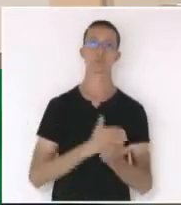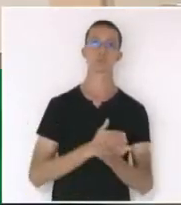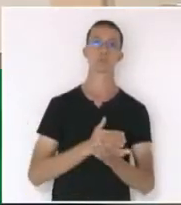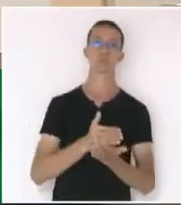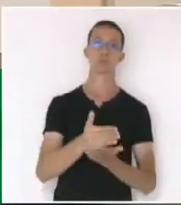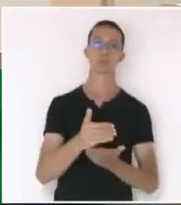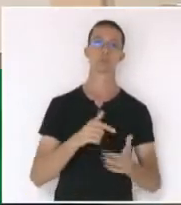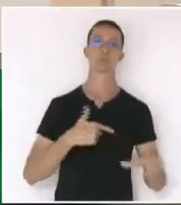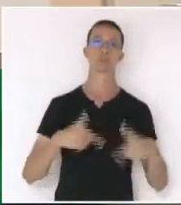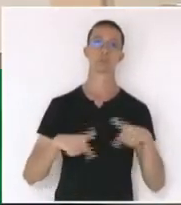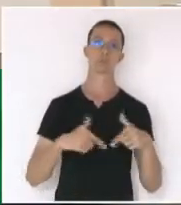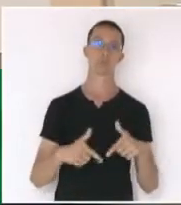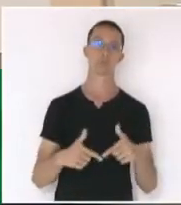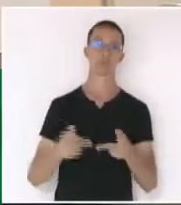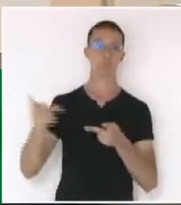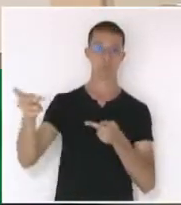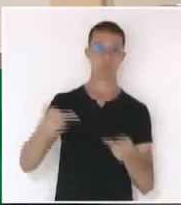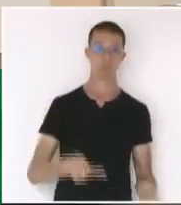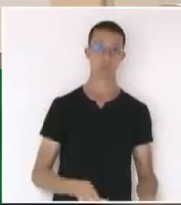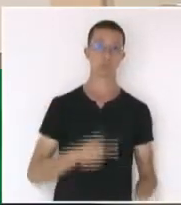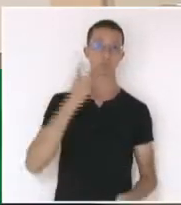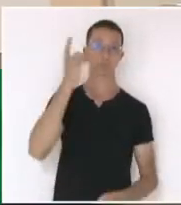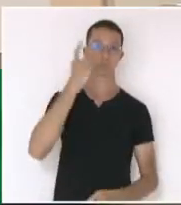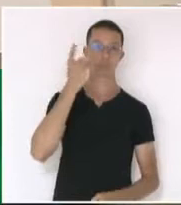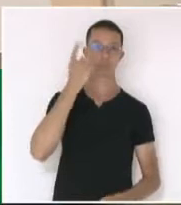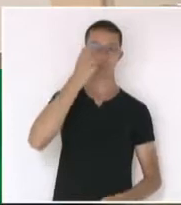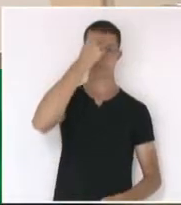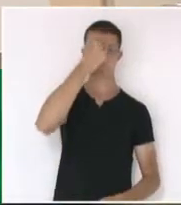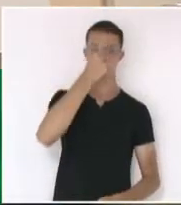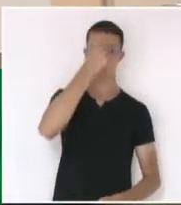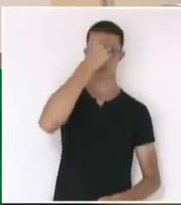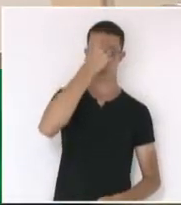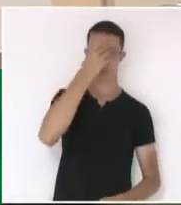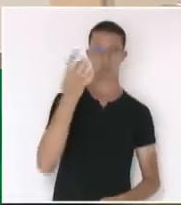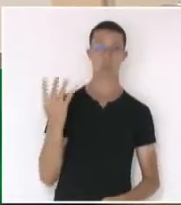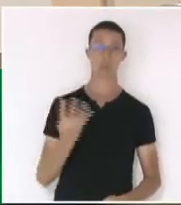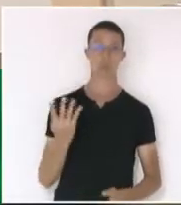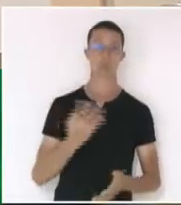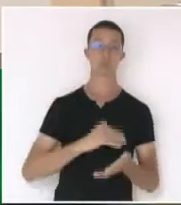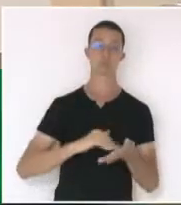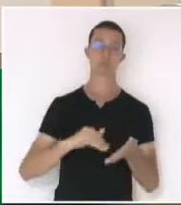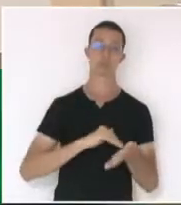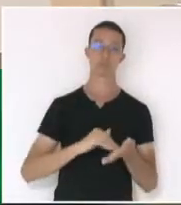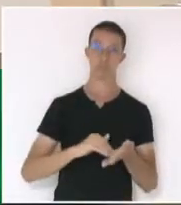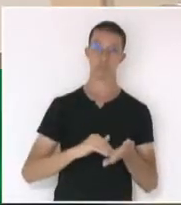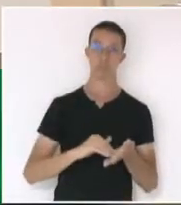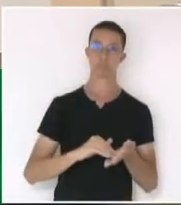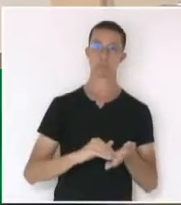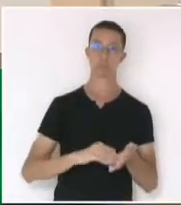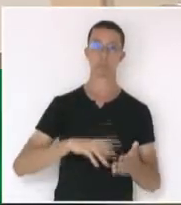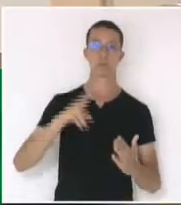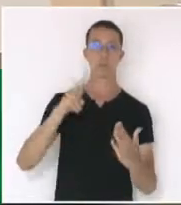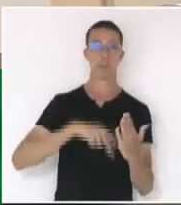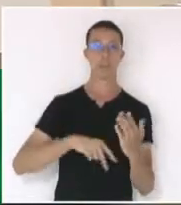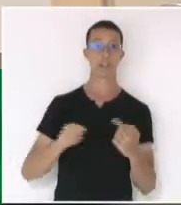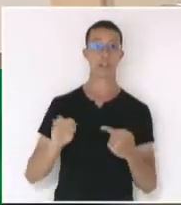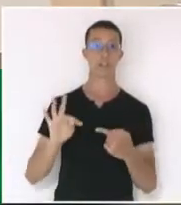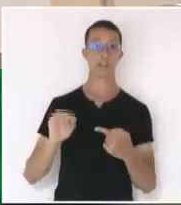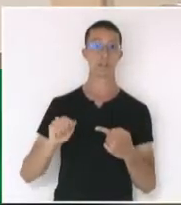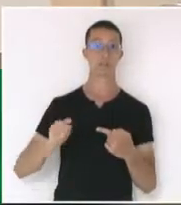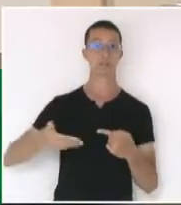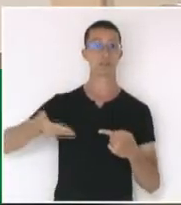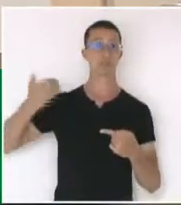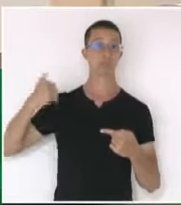e convidou o senhor Deputado Mauricio eskudlark quarto secretário para proceder à leitura da ata